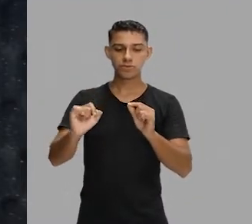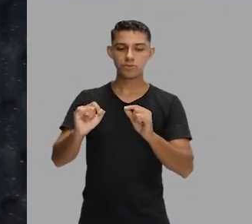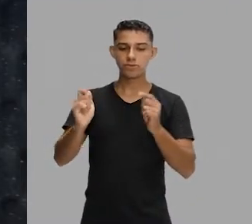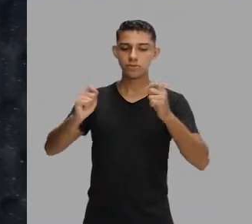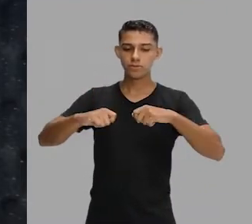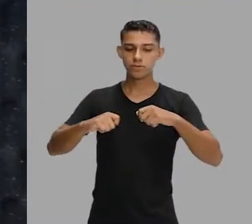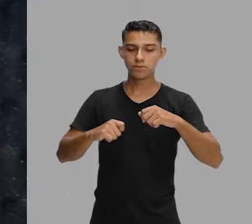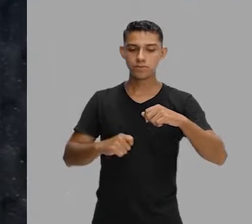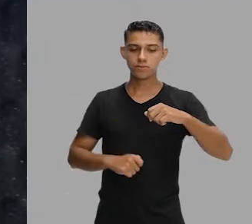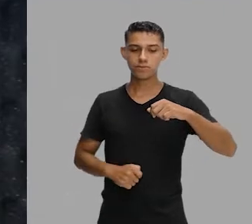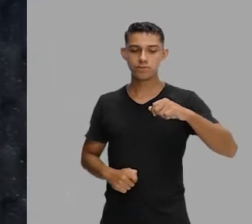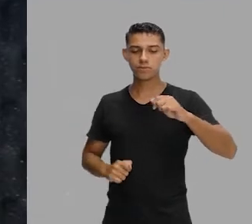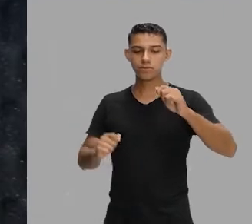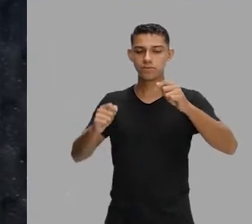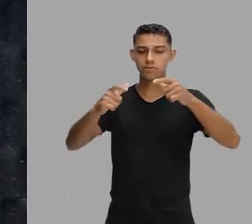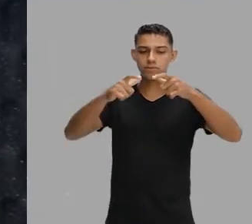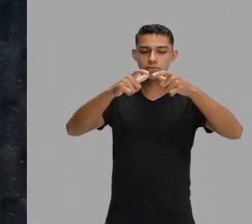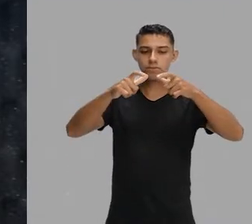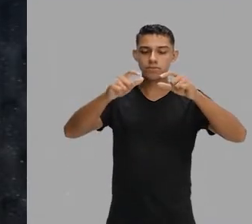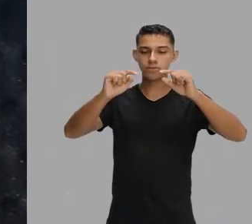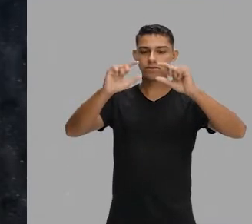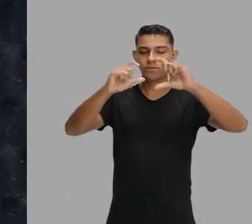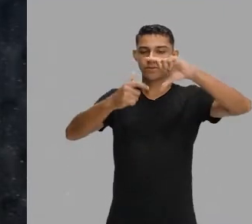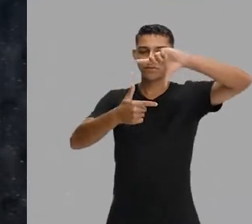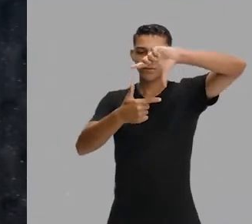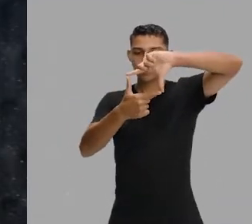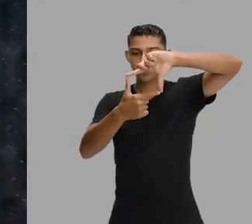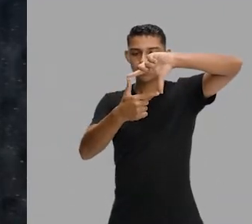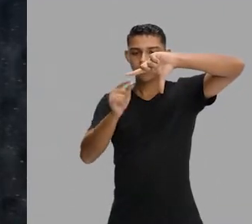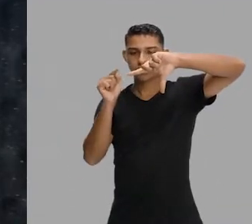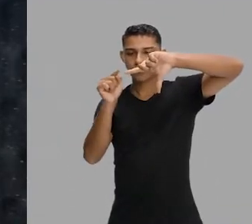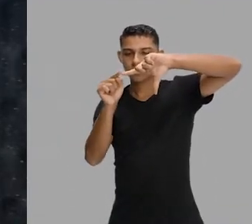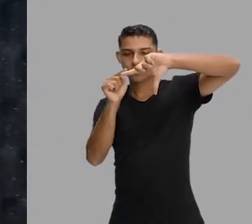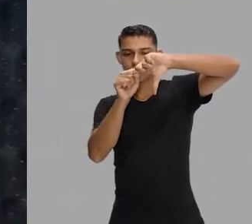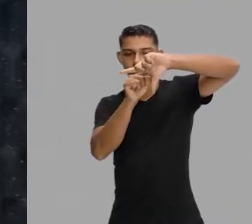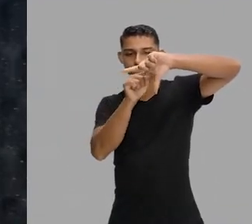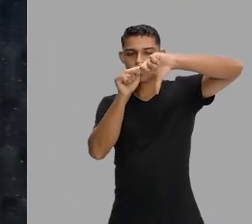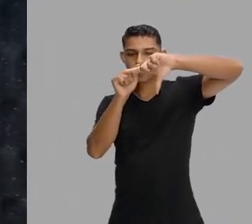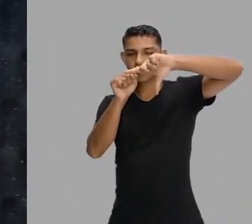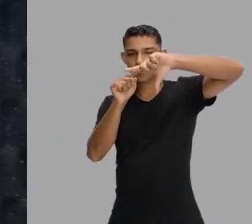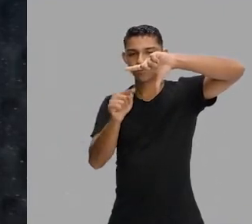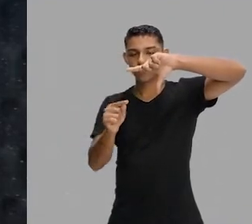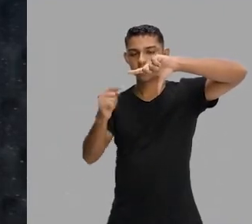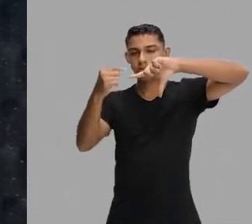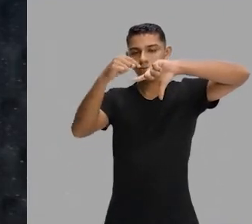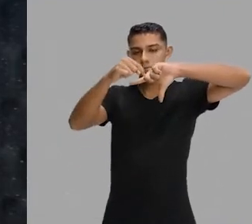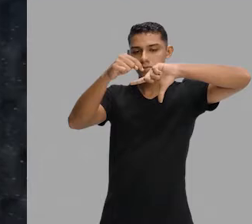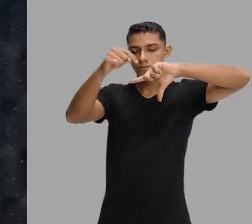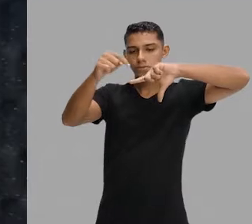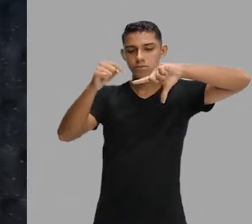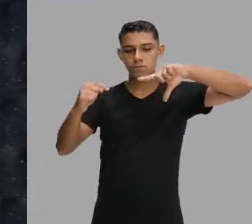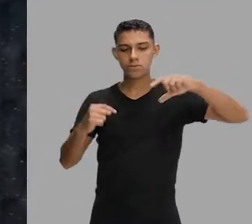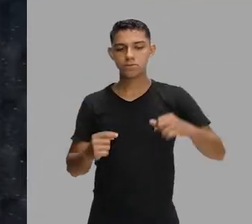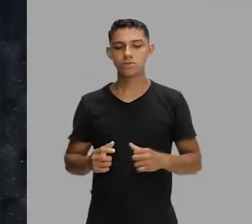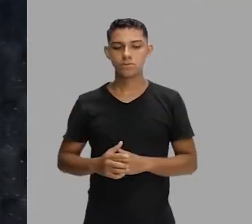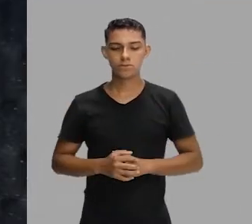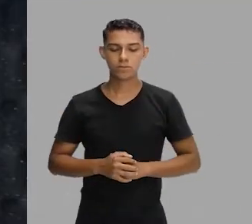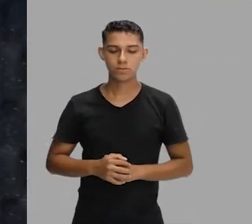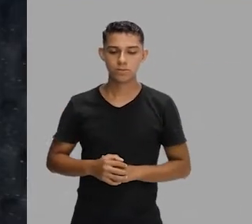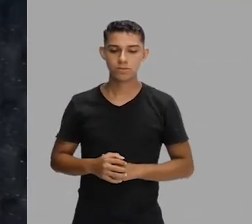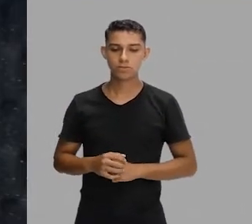face, no meio dessa face, nós temos mais um outro átomo do metal. E